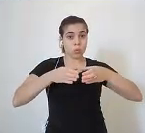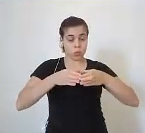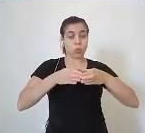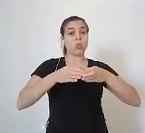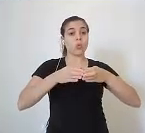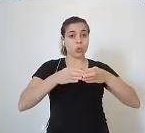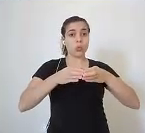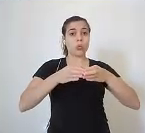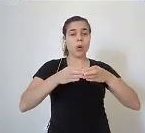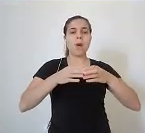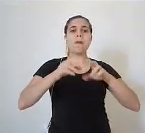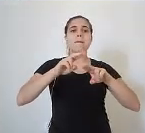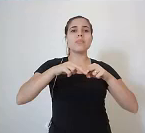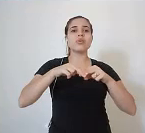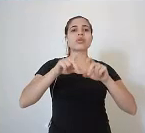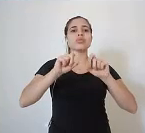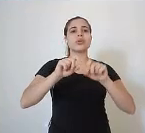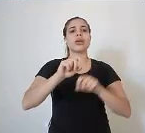matéria orgânica